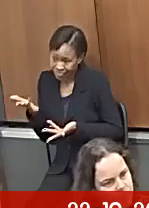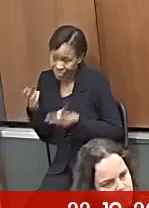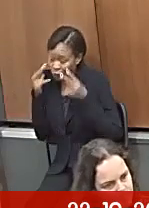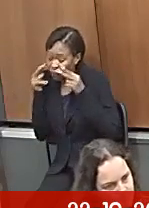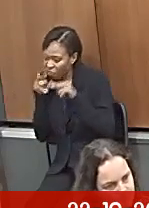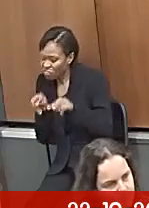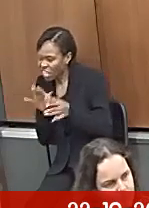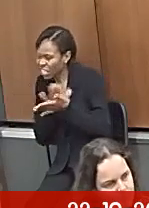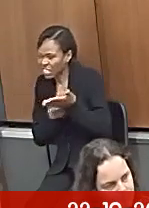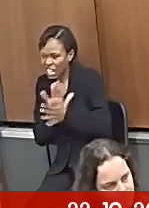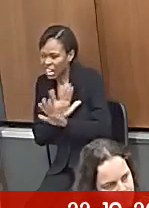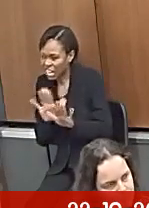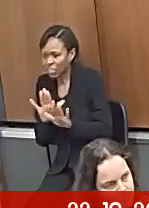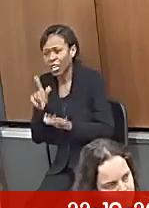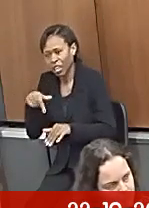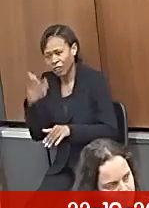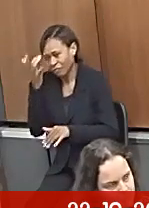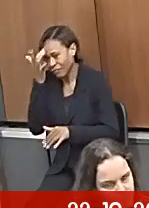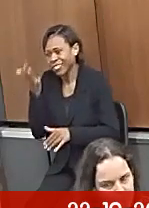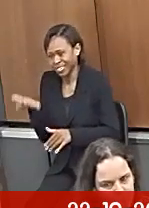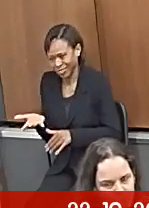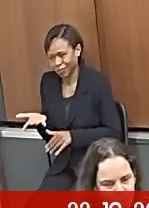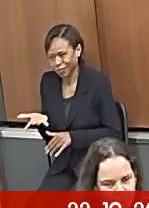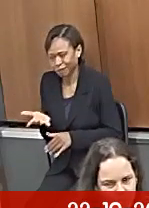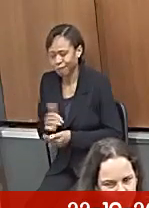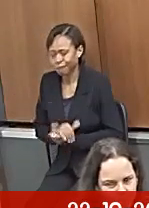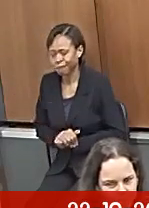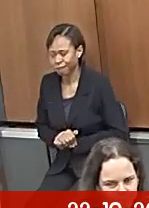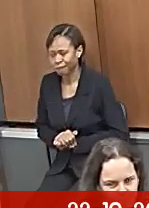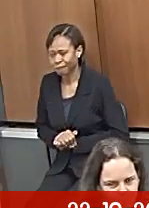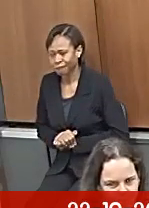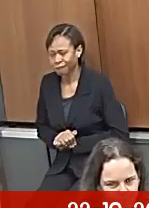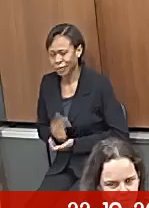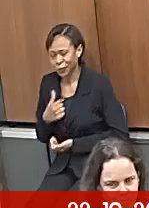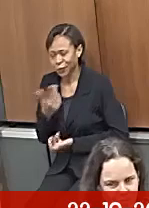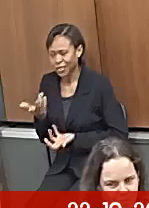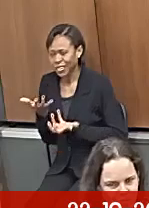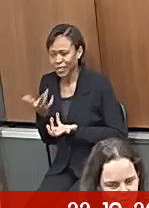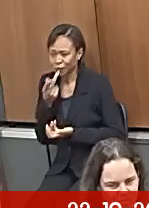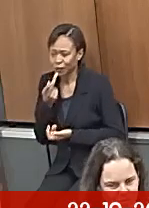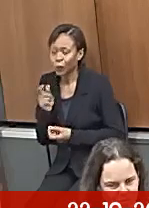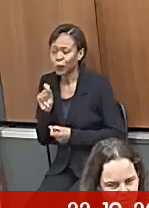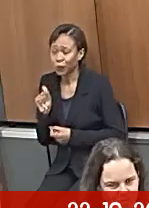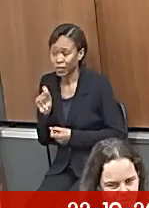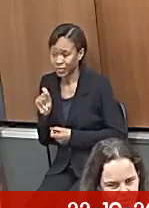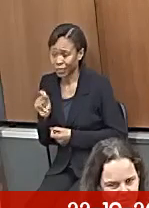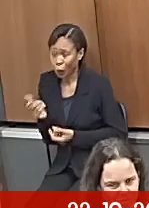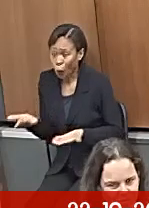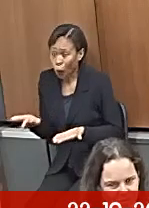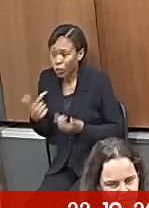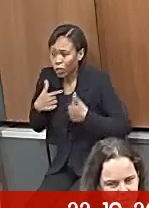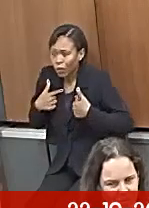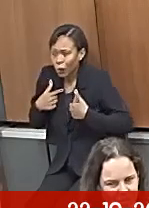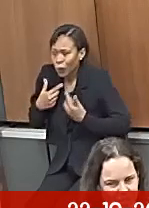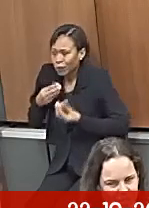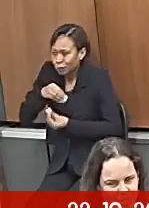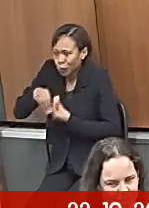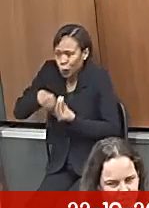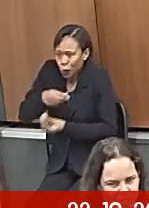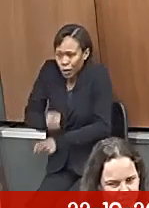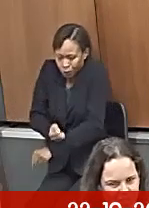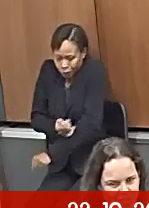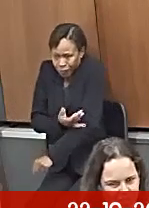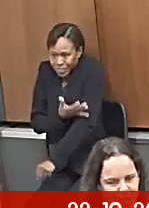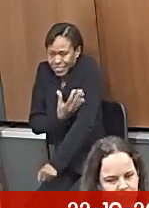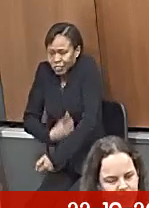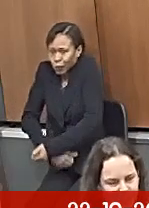enxergar determinadas coisas. Queria falar que hoje eu estou vivendo um misto de emoções. A